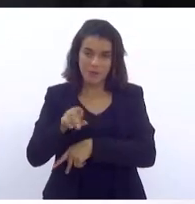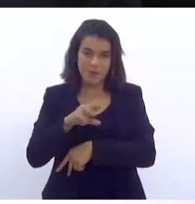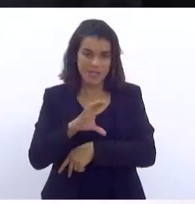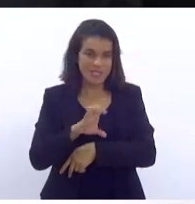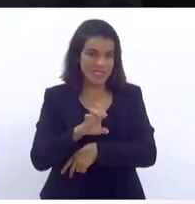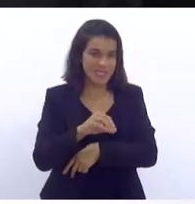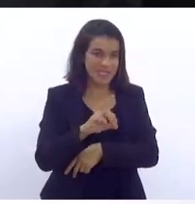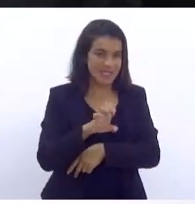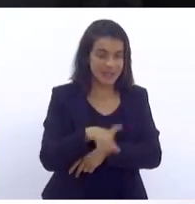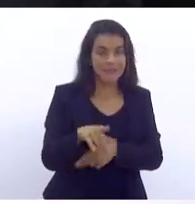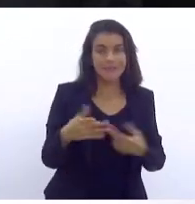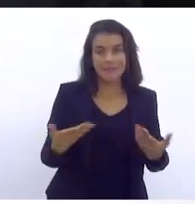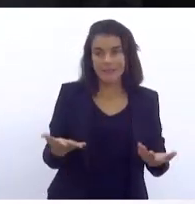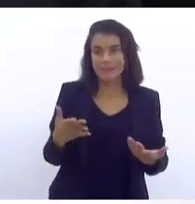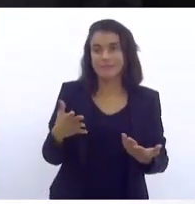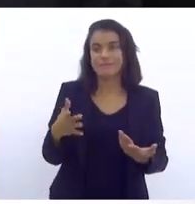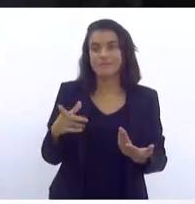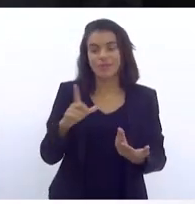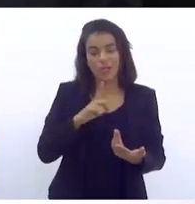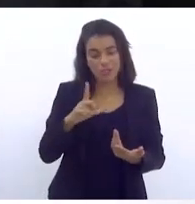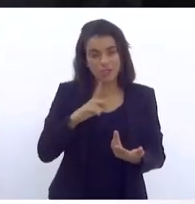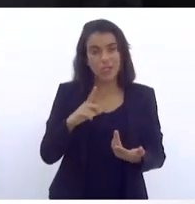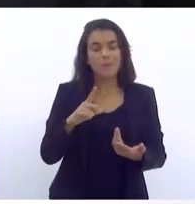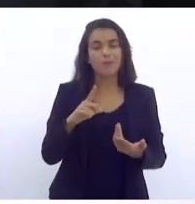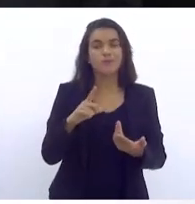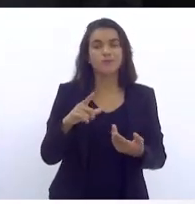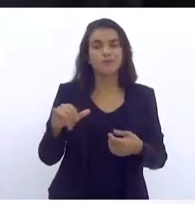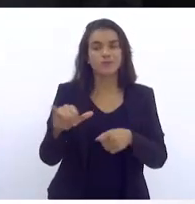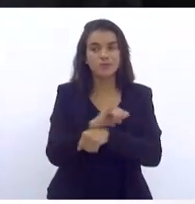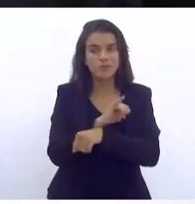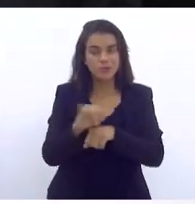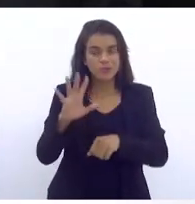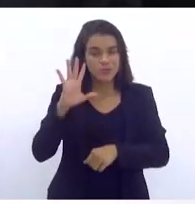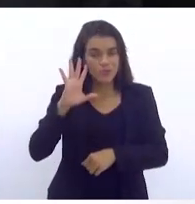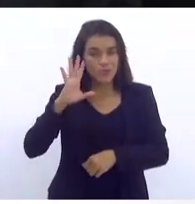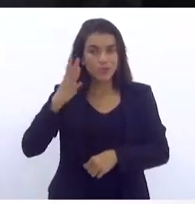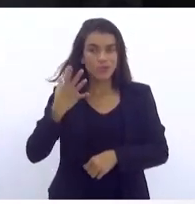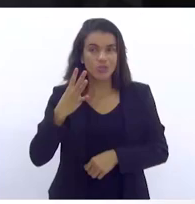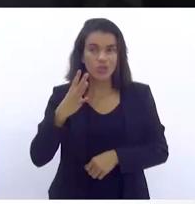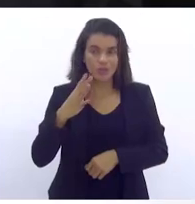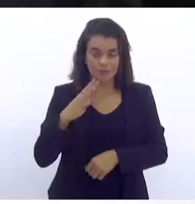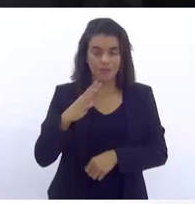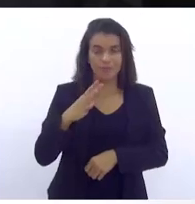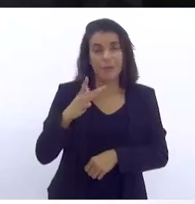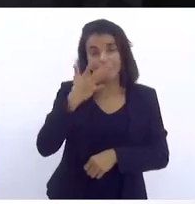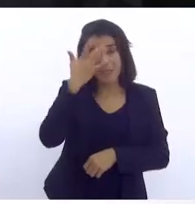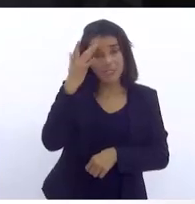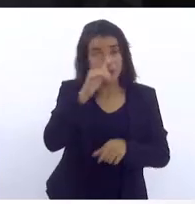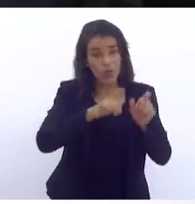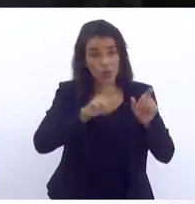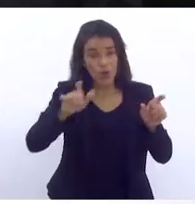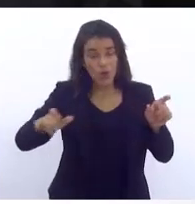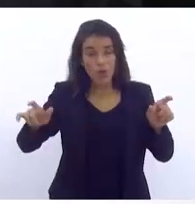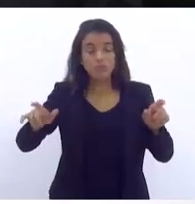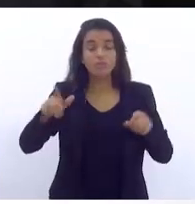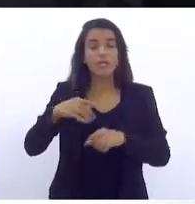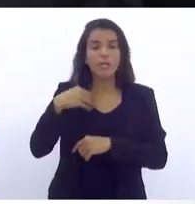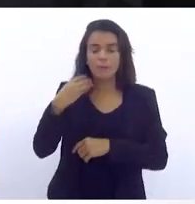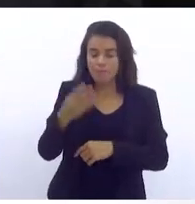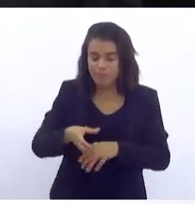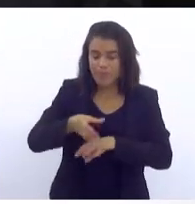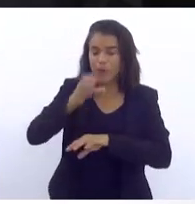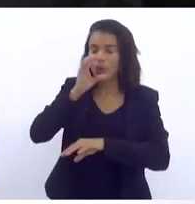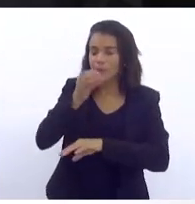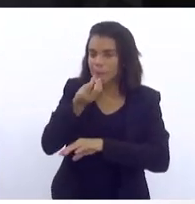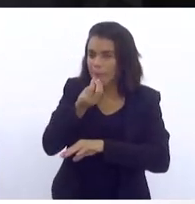então em frente isso inclusive nós adotamos as as soluções de terç somelier da Água São pessoas que provam sua água a gente tem as